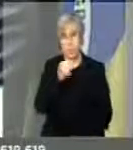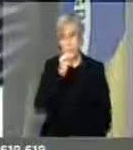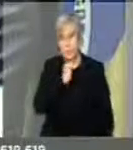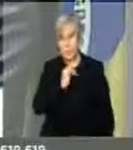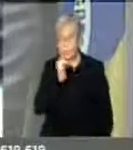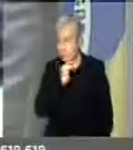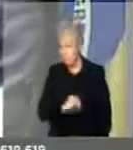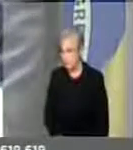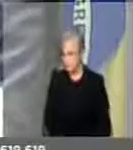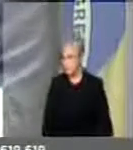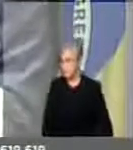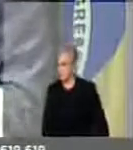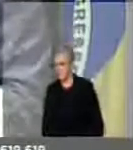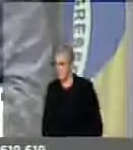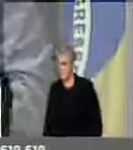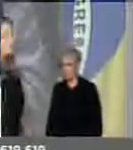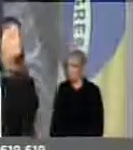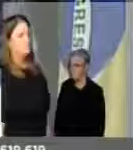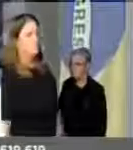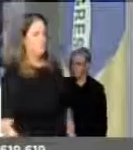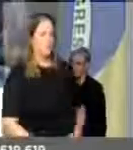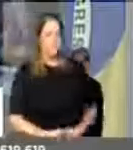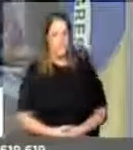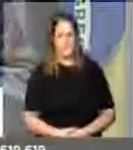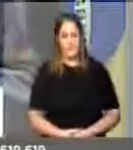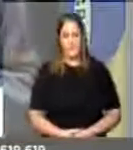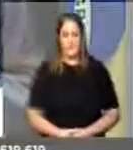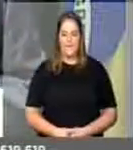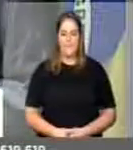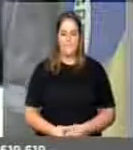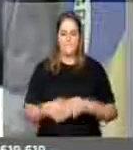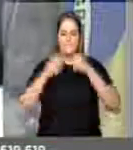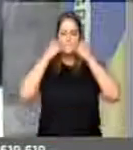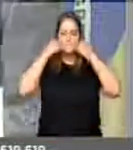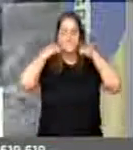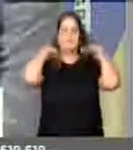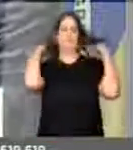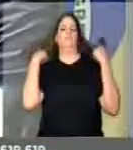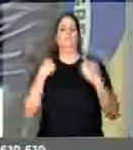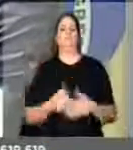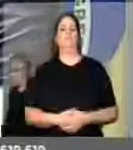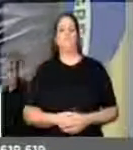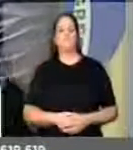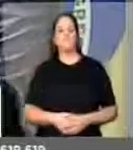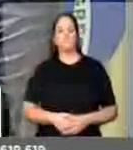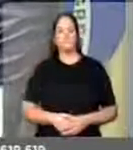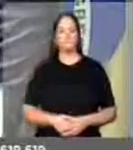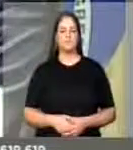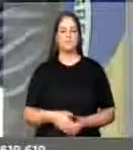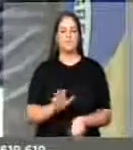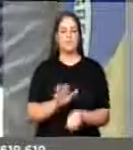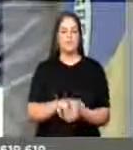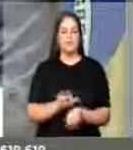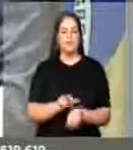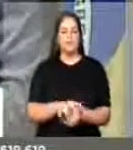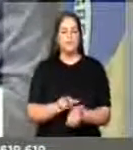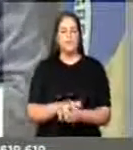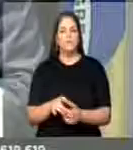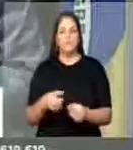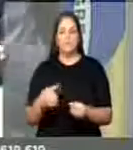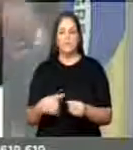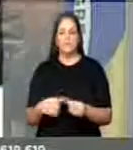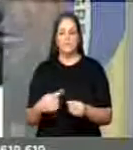senhor presidente, o setor da Gepsita. Pernambuco, na cidade